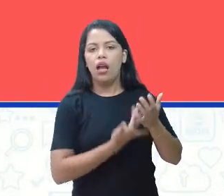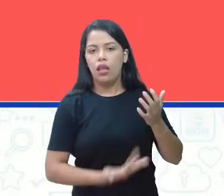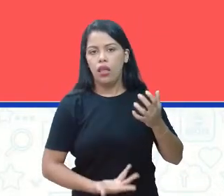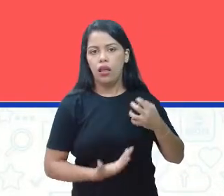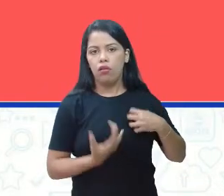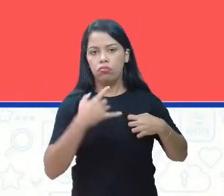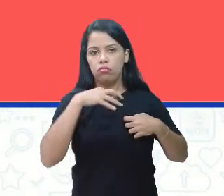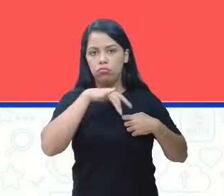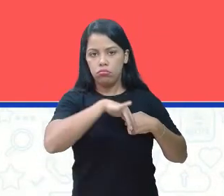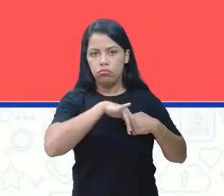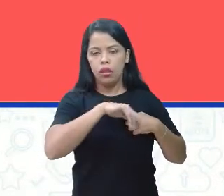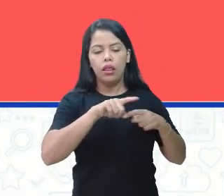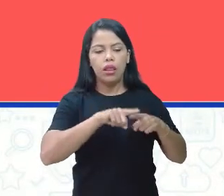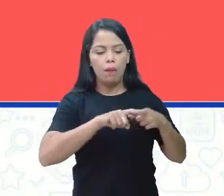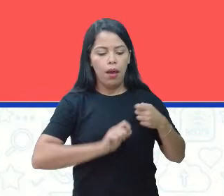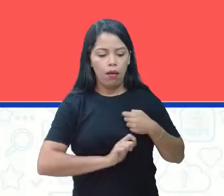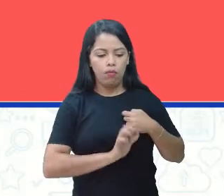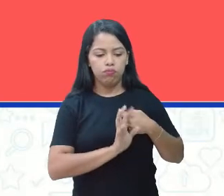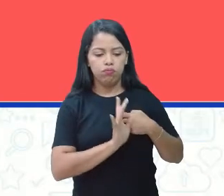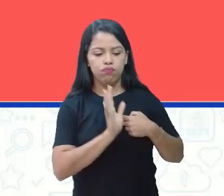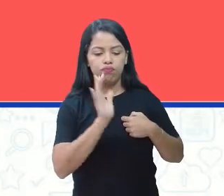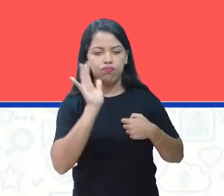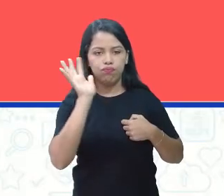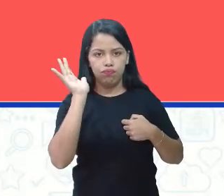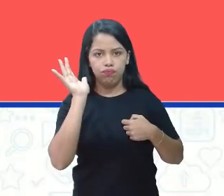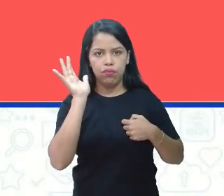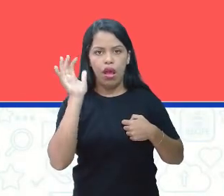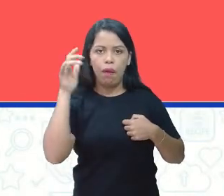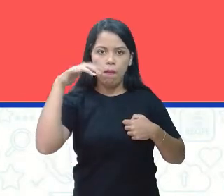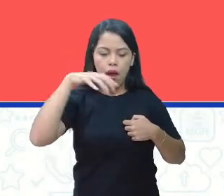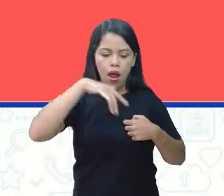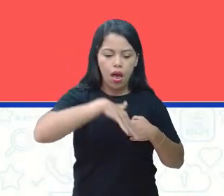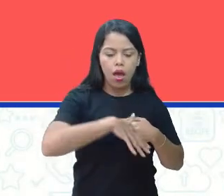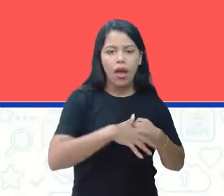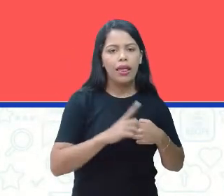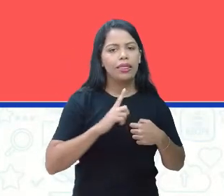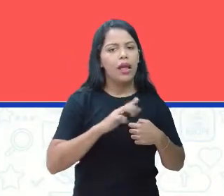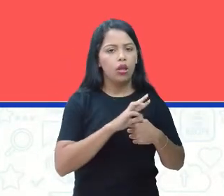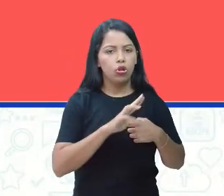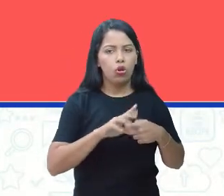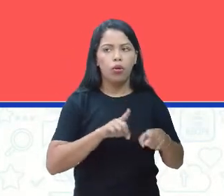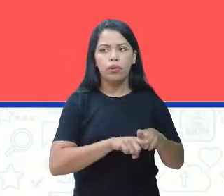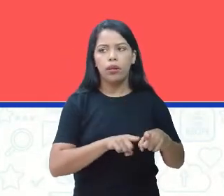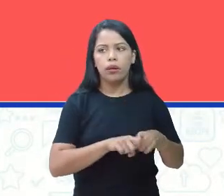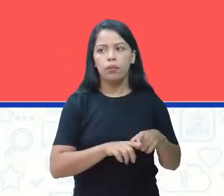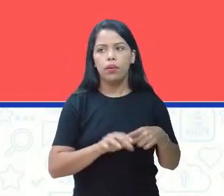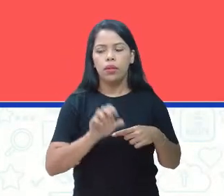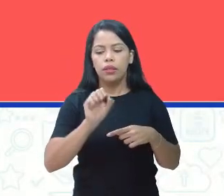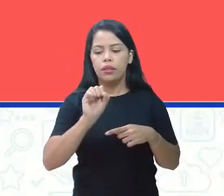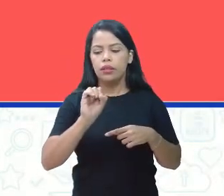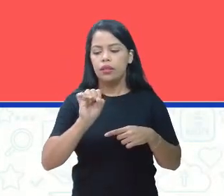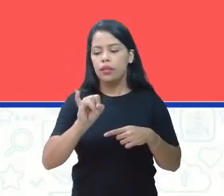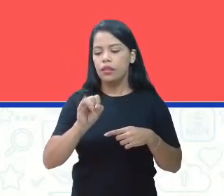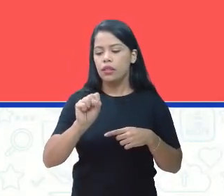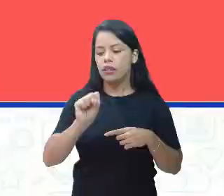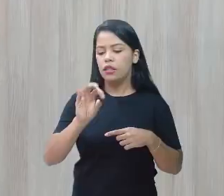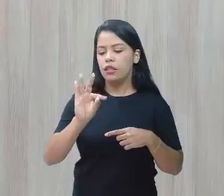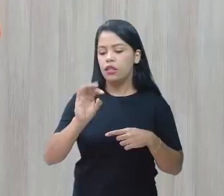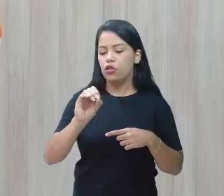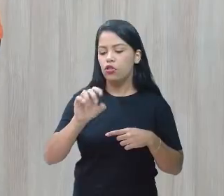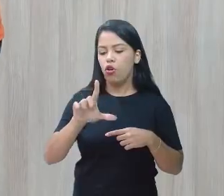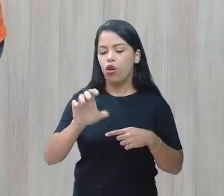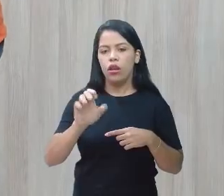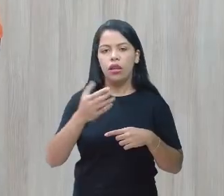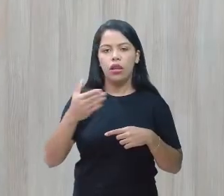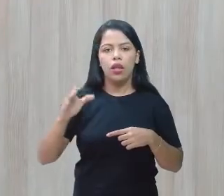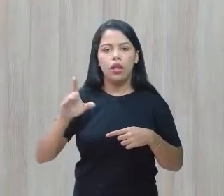e saída. E tem nomes específicos, tudo tem nome, não é, pessoal? E aqui eu tenho a sístole e a diástole, que